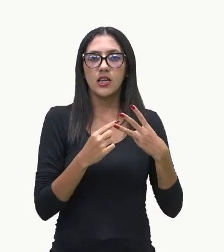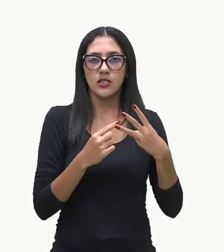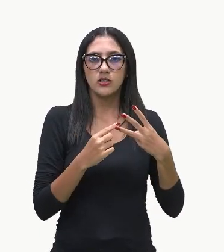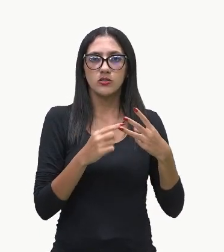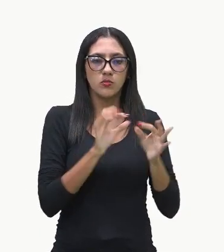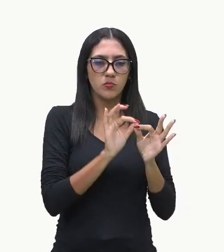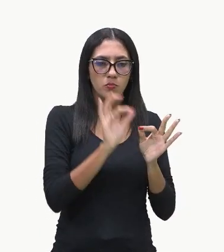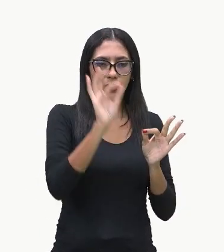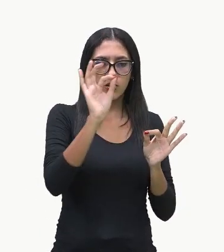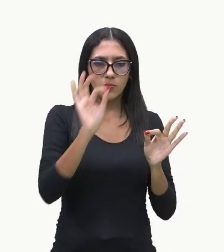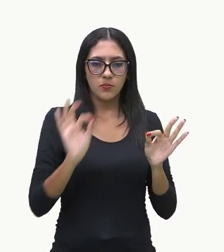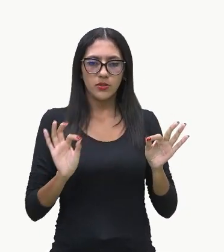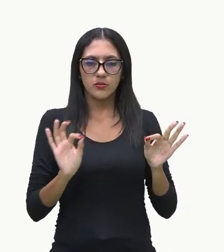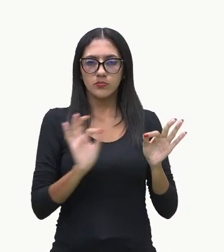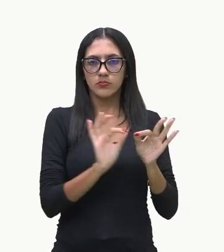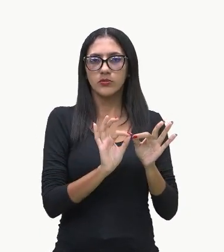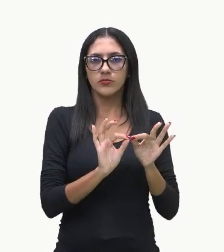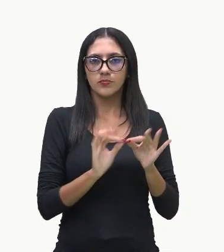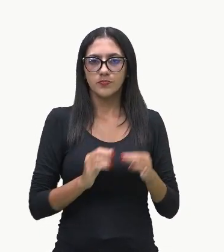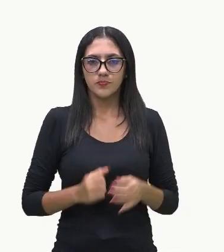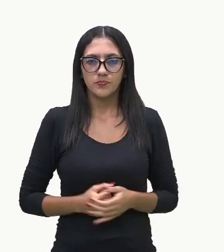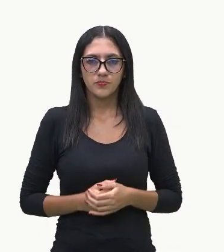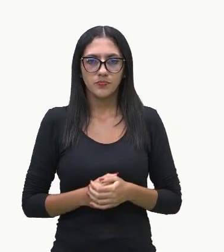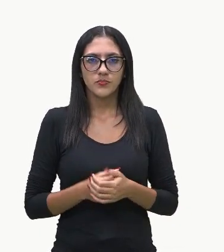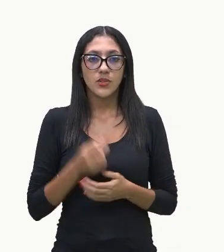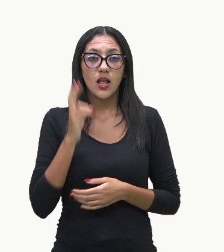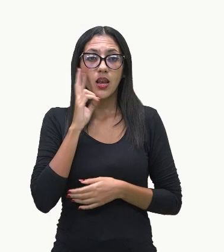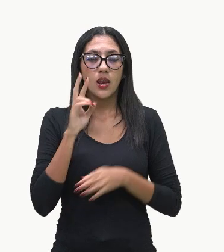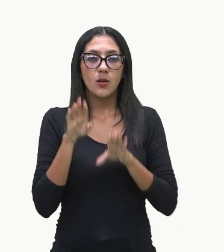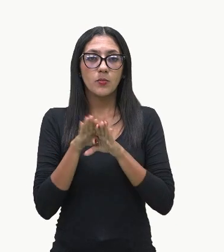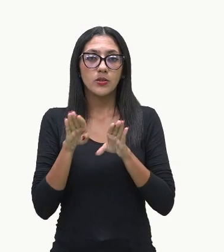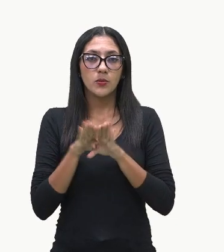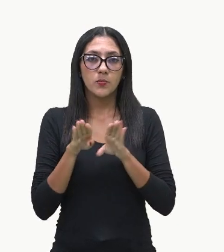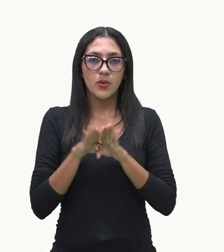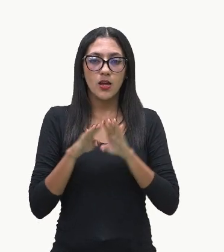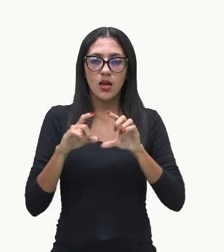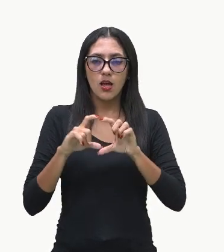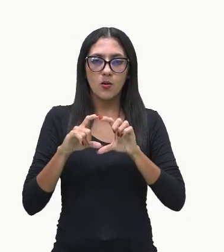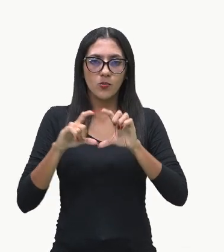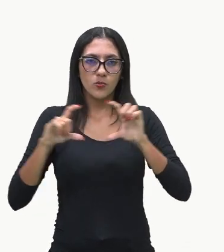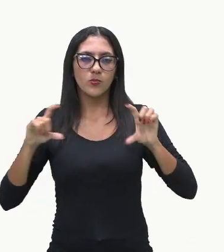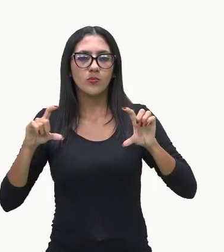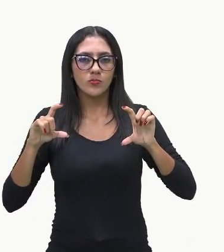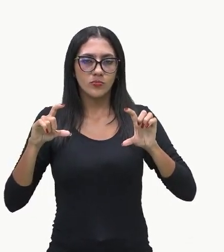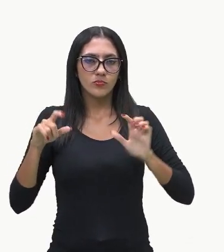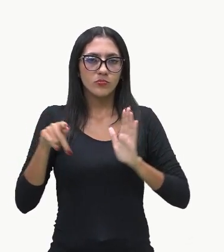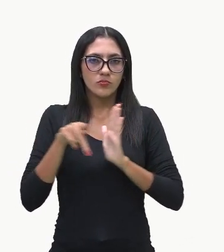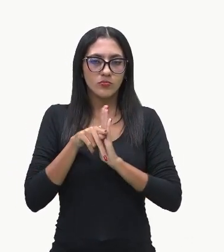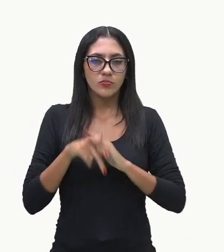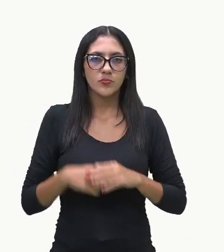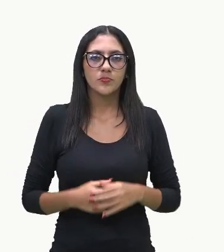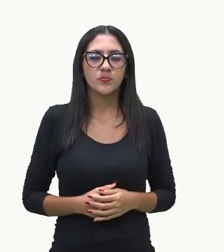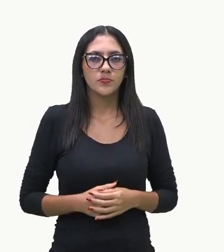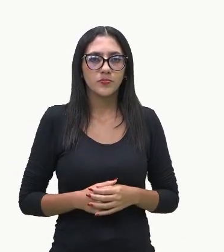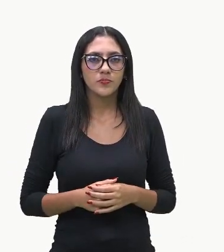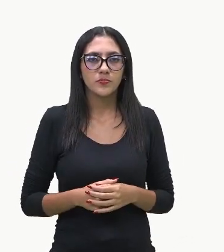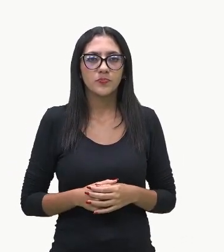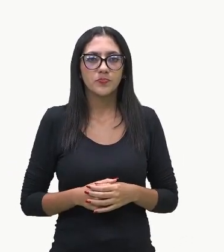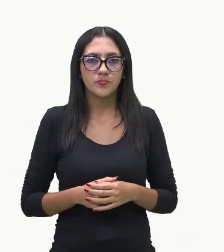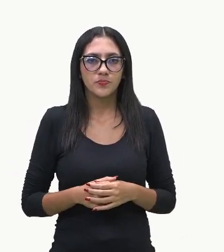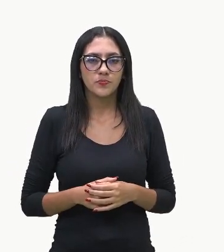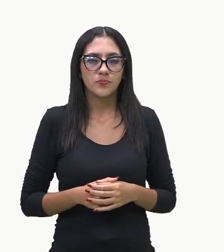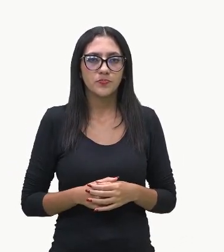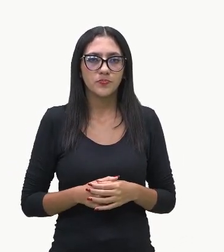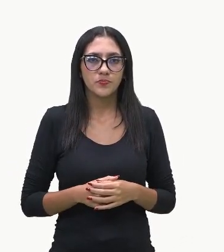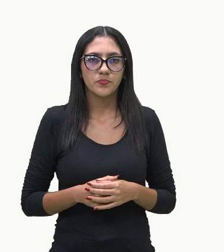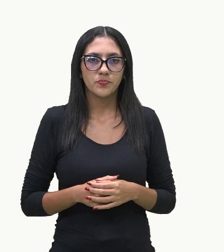lembre também que a nossa fórmula da soma dos ângulos internos, que aqui eu vou chamar de SAI,